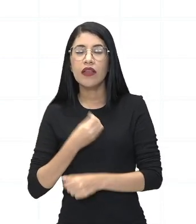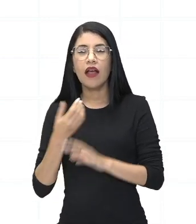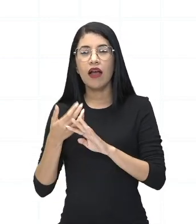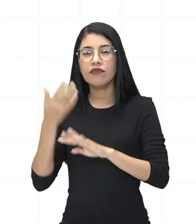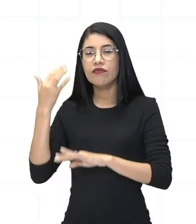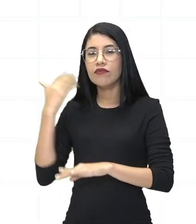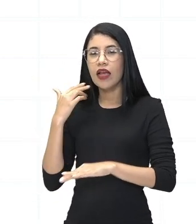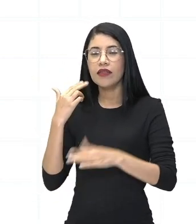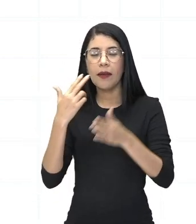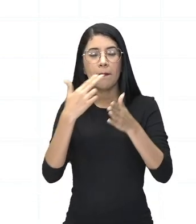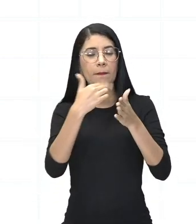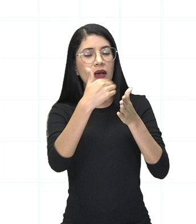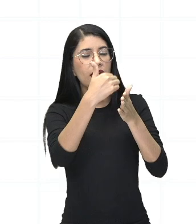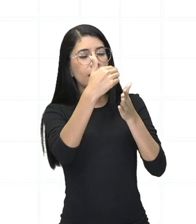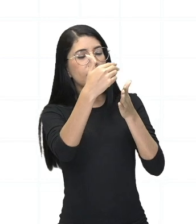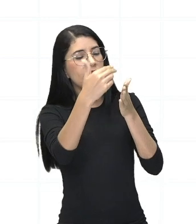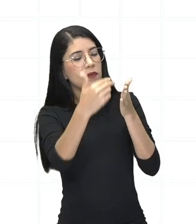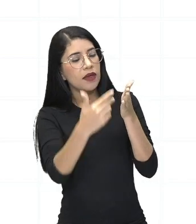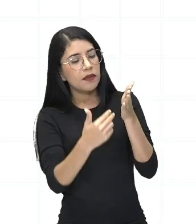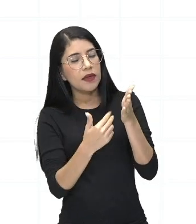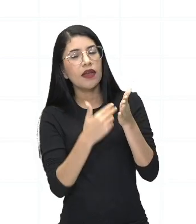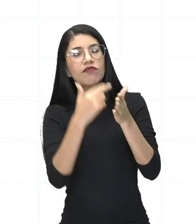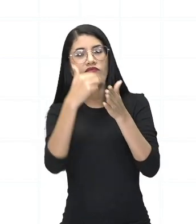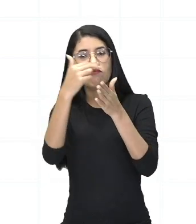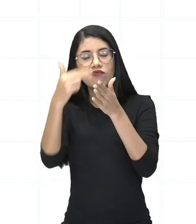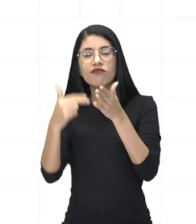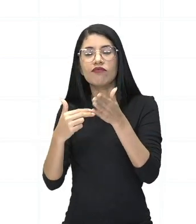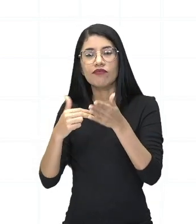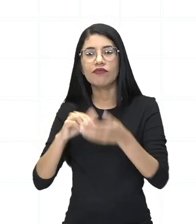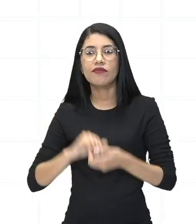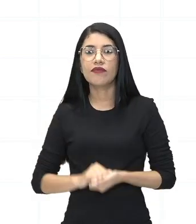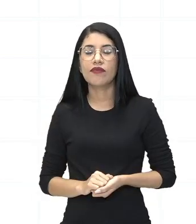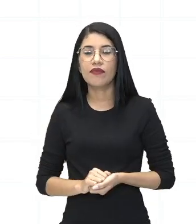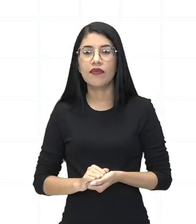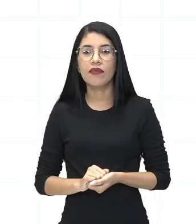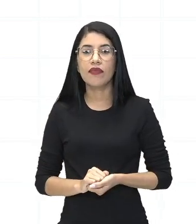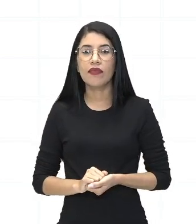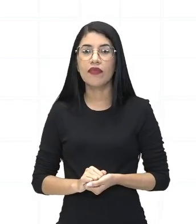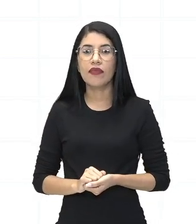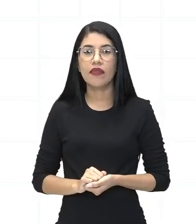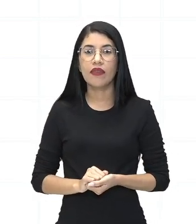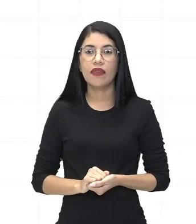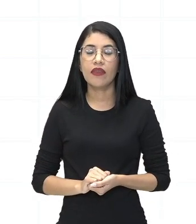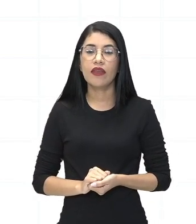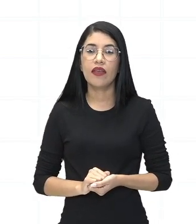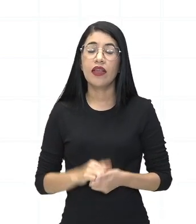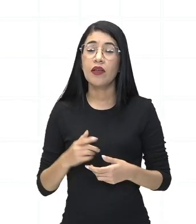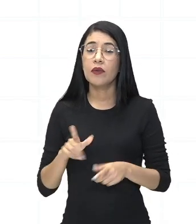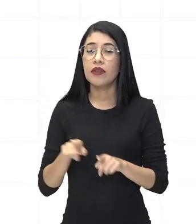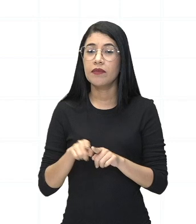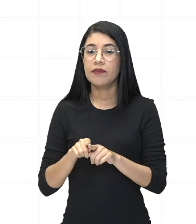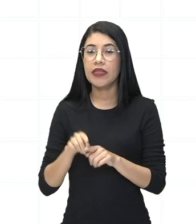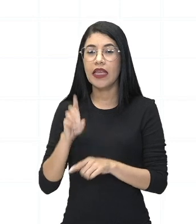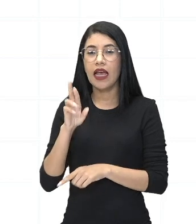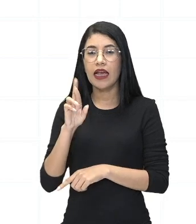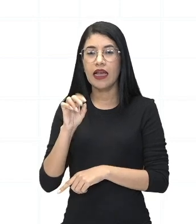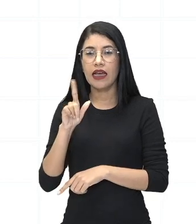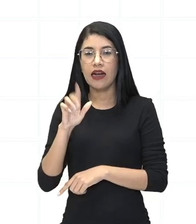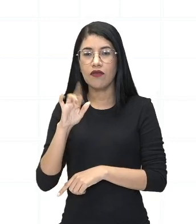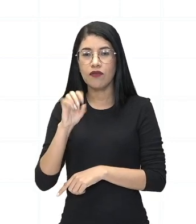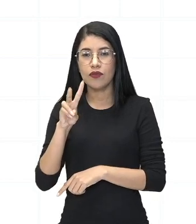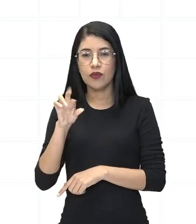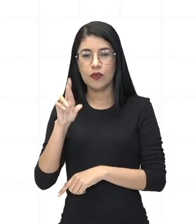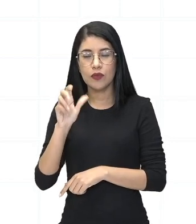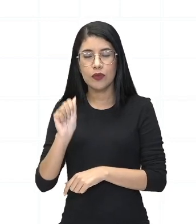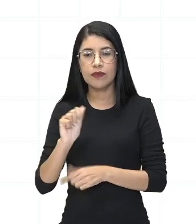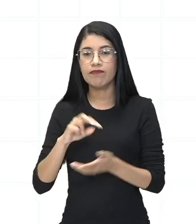desenhos nas cavernas, né, nas paredes. E aí nós temos a questão de quê? Das gravuras. Então, nós temos